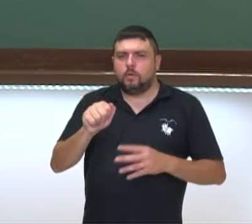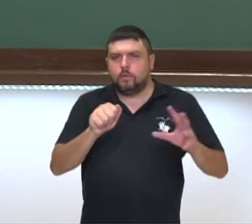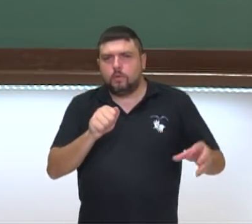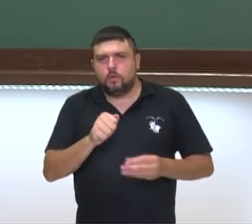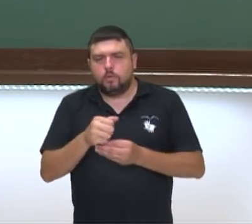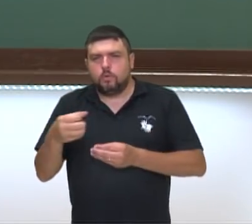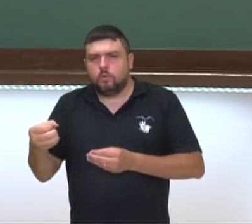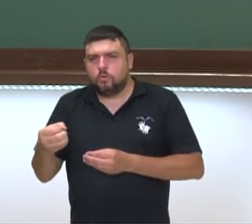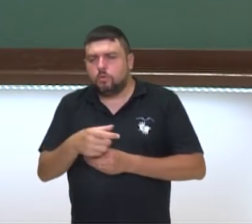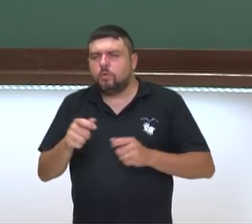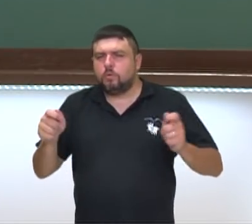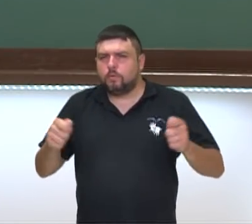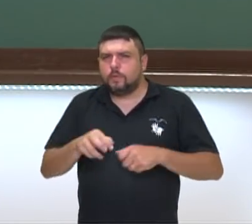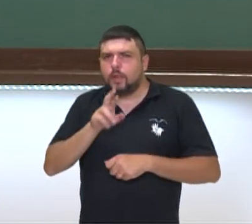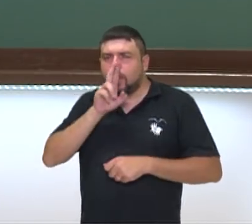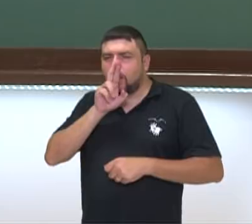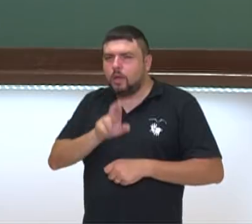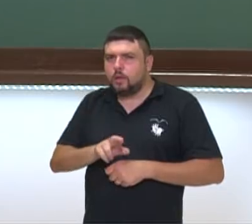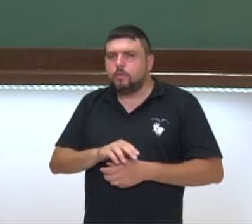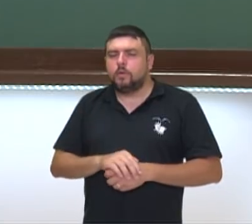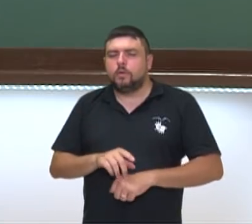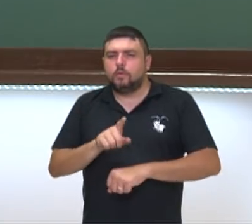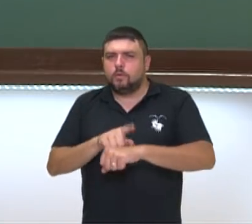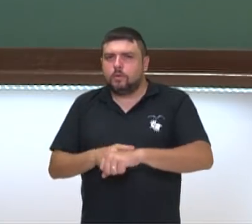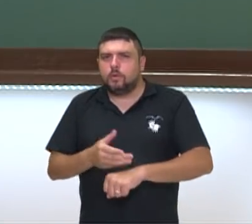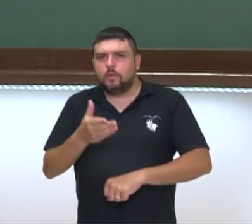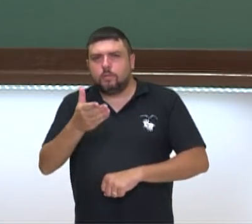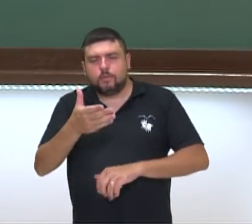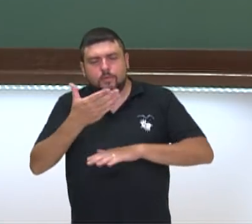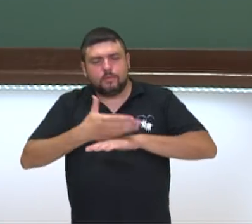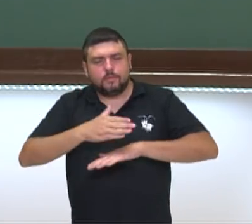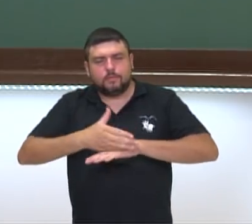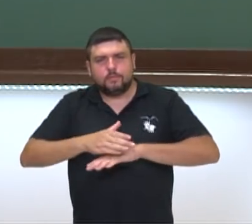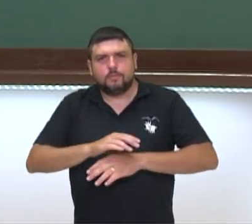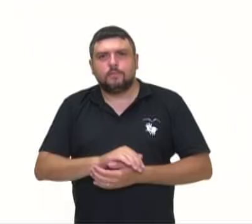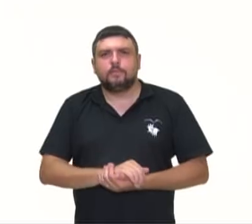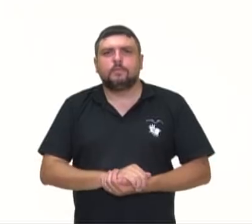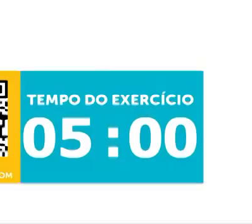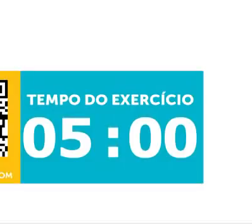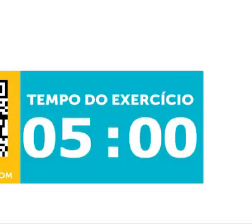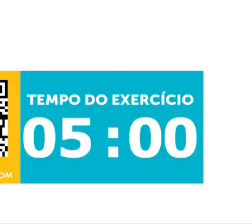lá para vocês pensarem no início da aula. Um tempinho para vocês resolverem e a gente já volta.